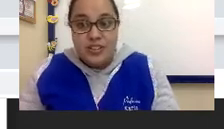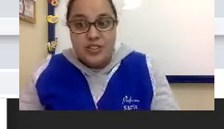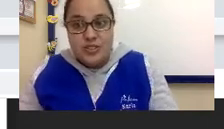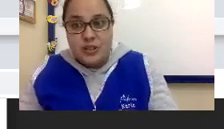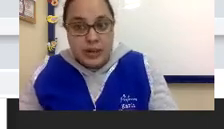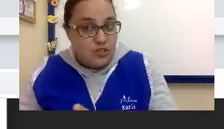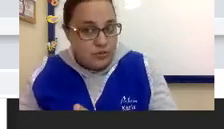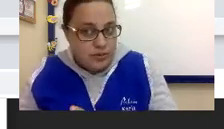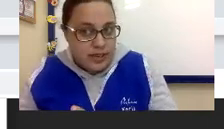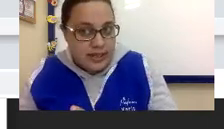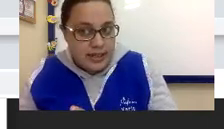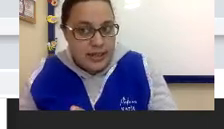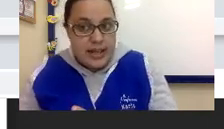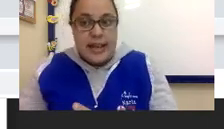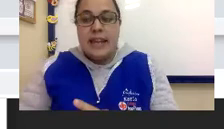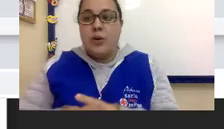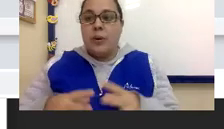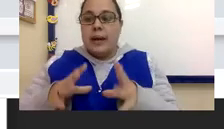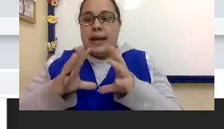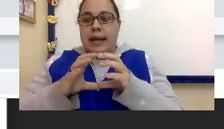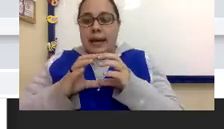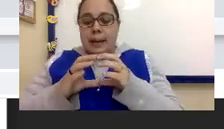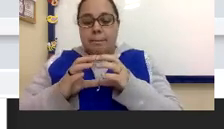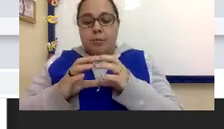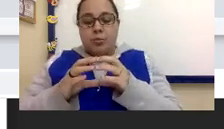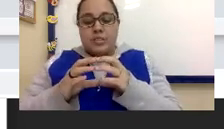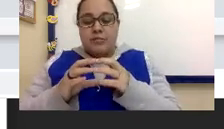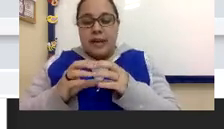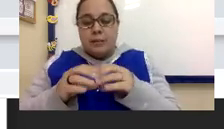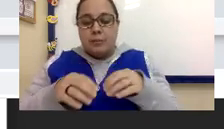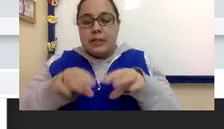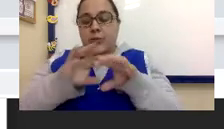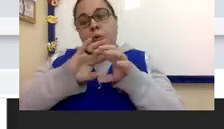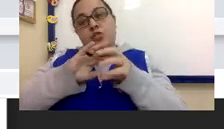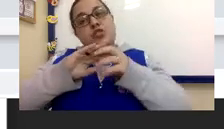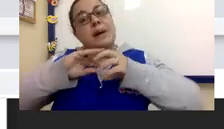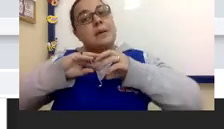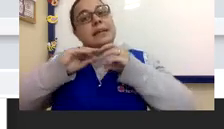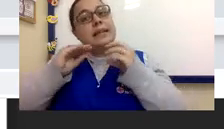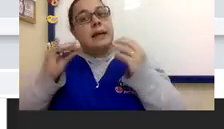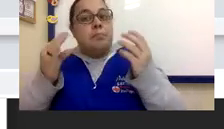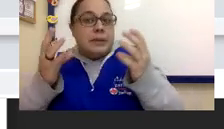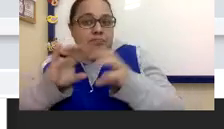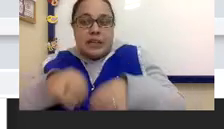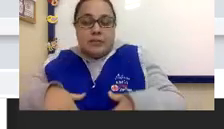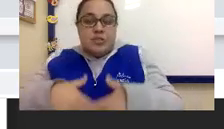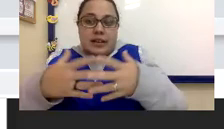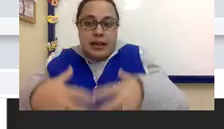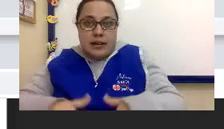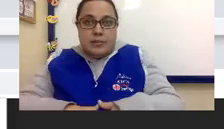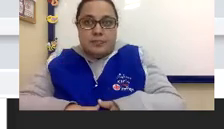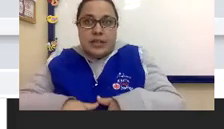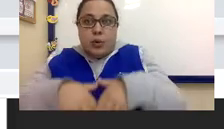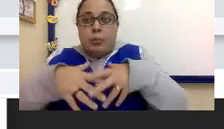Oh, intestino delgado, já ouviram falar nele? Ele é como se fosse uma tripa, não